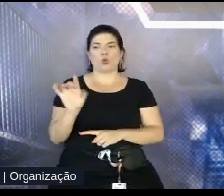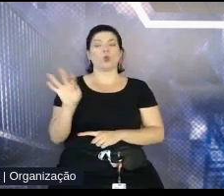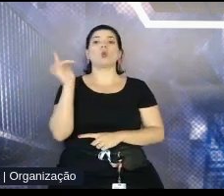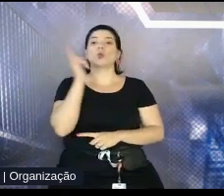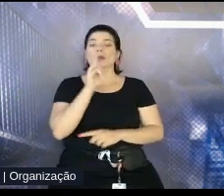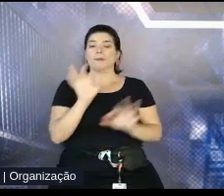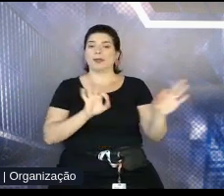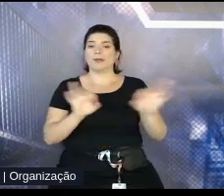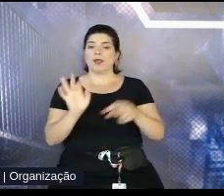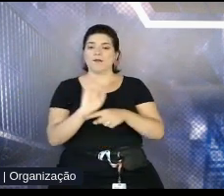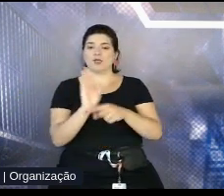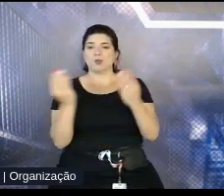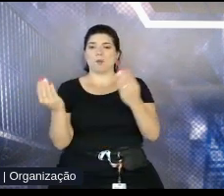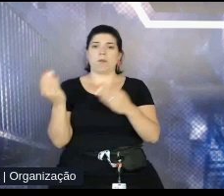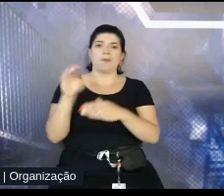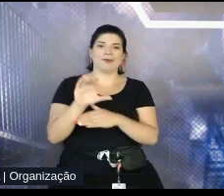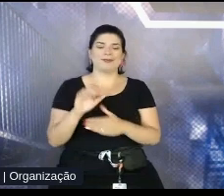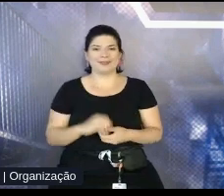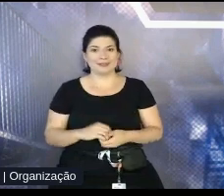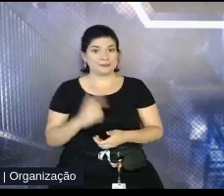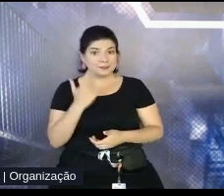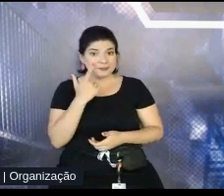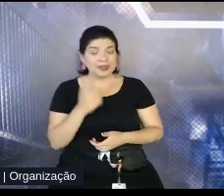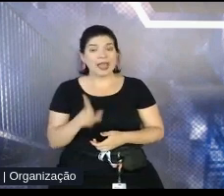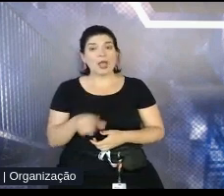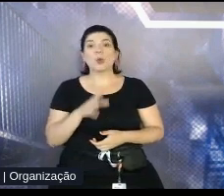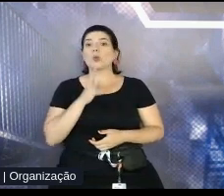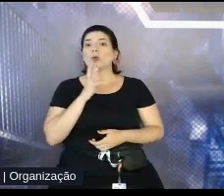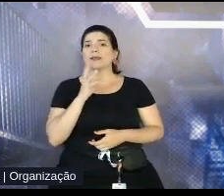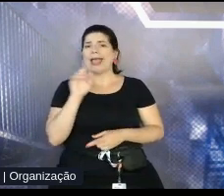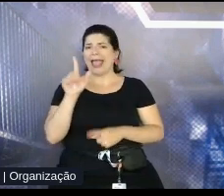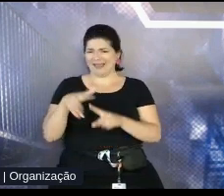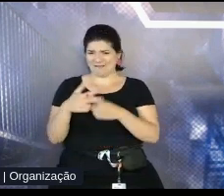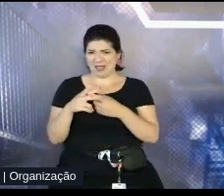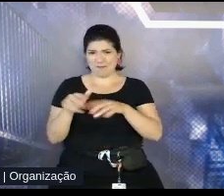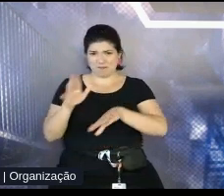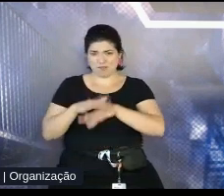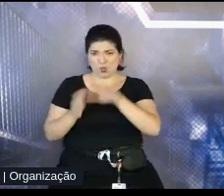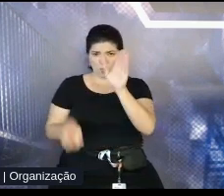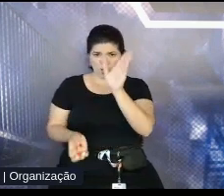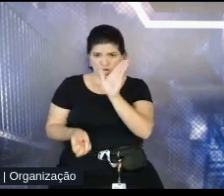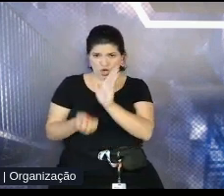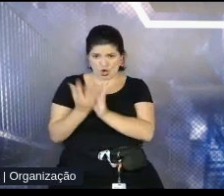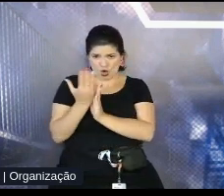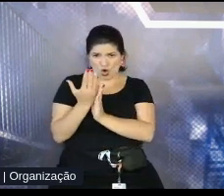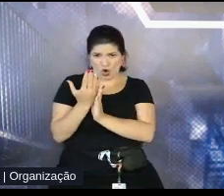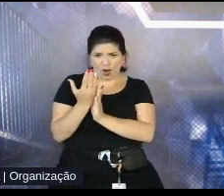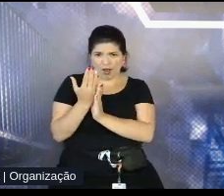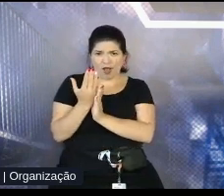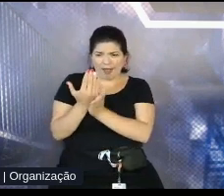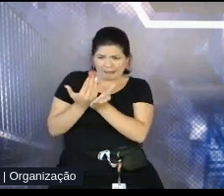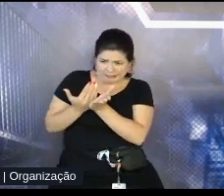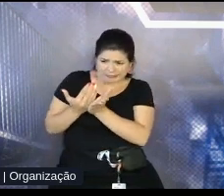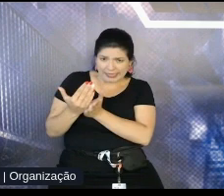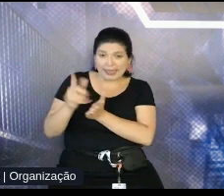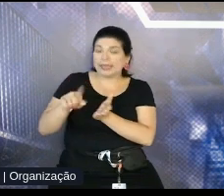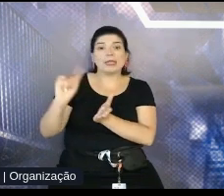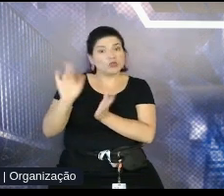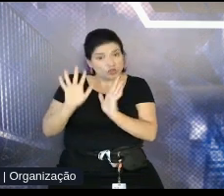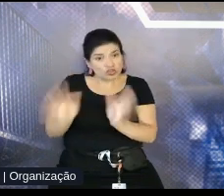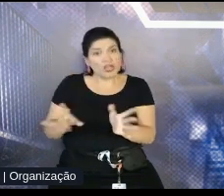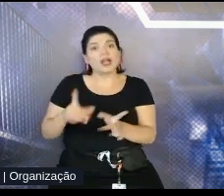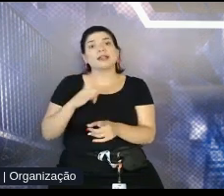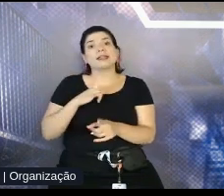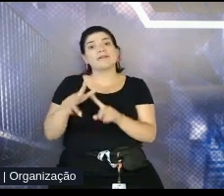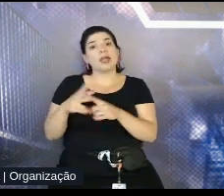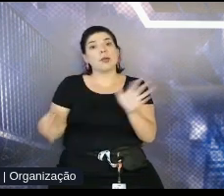percebe, é simplesmente ter o conhecimento, não foi uma ferramenta que foi desenvolvida do zero, simplesmente é uma ferramenta que já faz parte